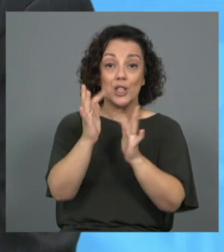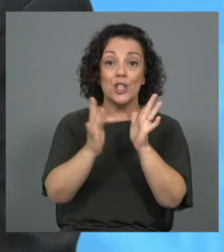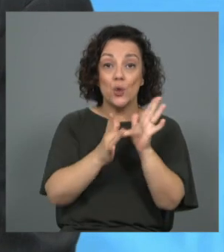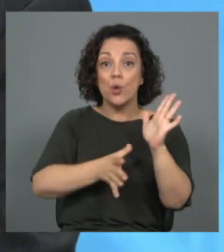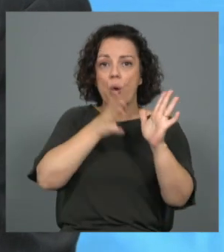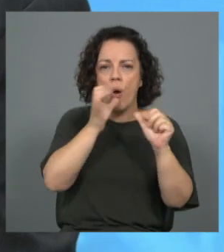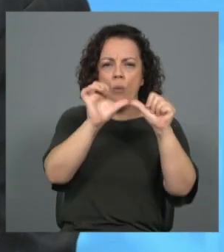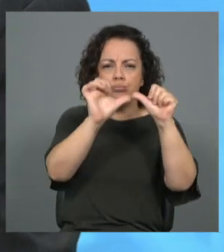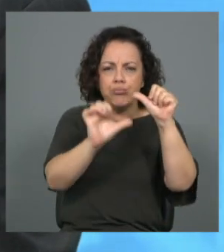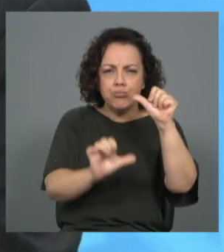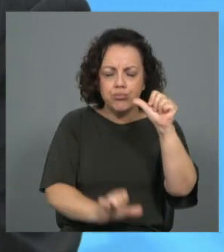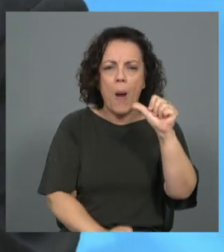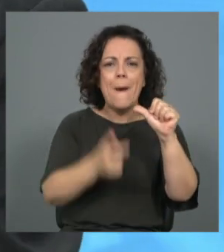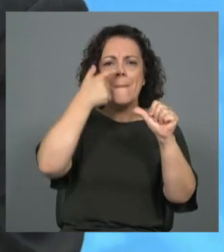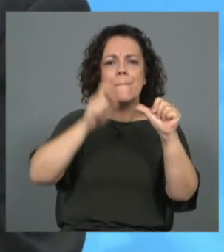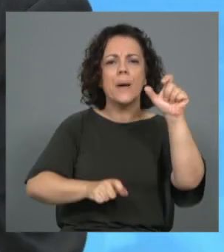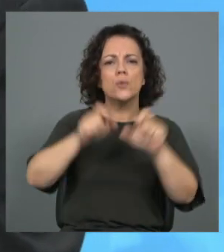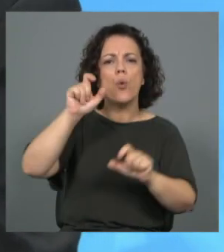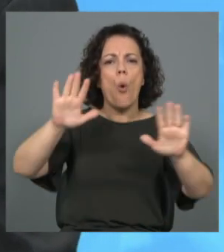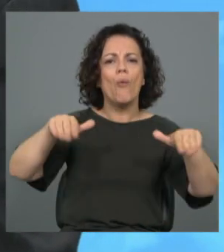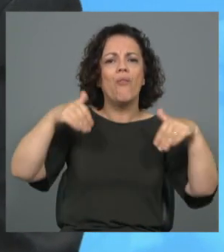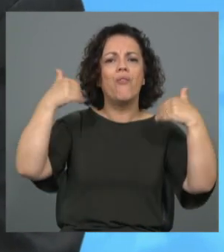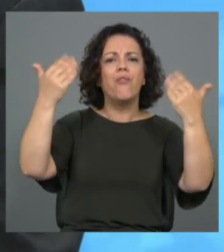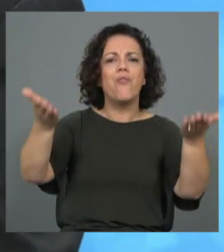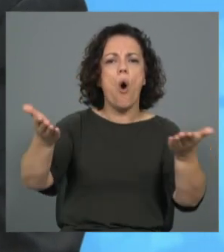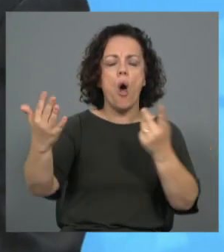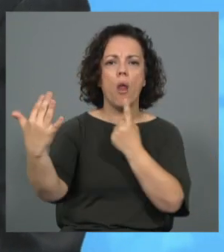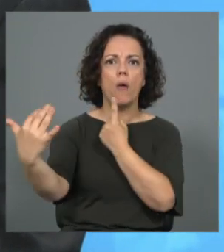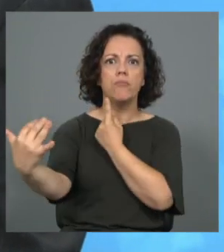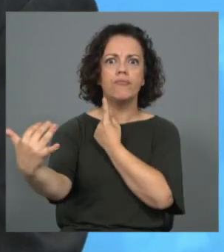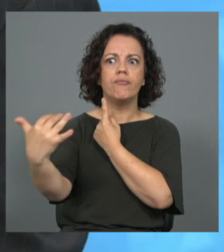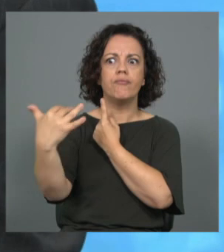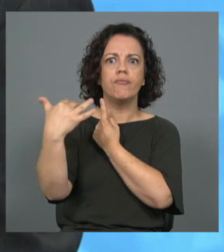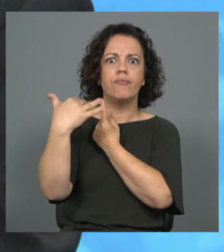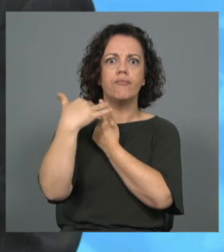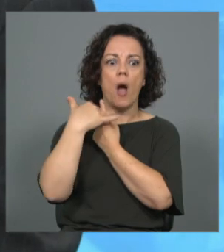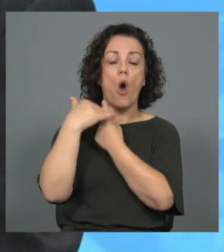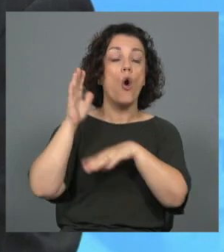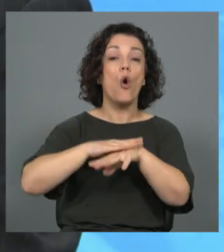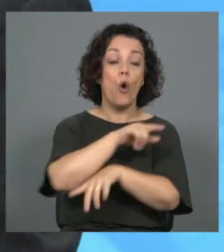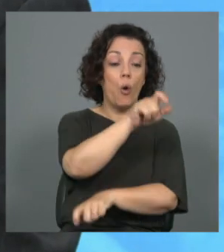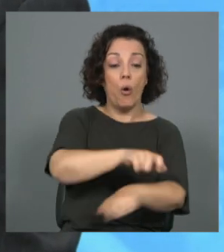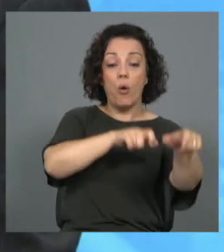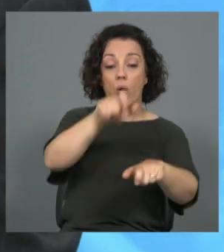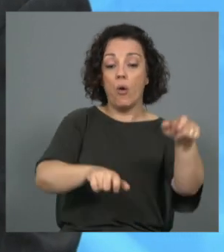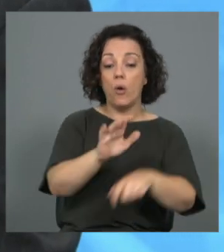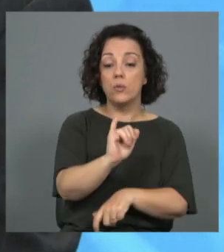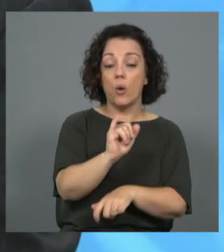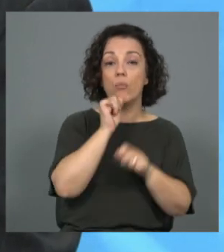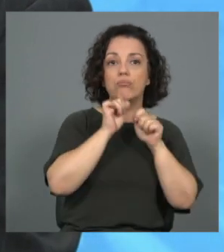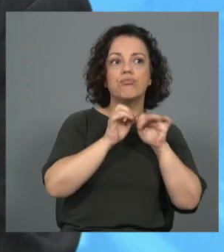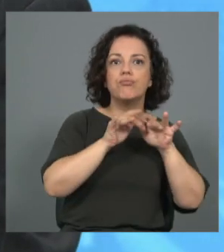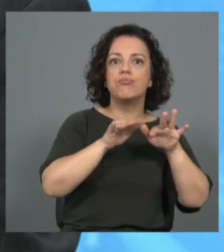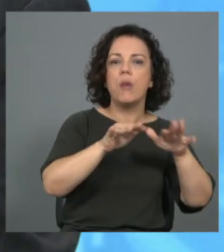judaísmo, também graças à pregação dos próprios apóstolos. E o que é que acontecia, então? Os